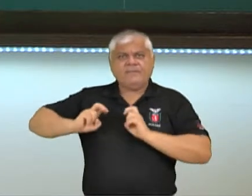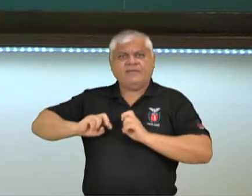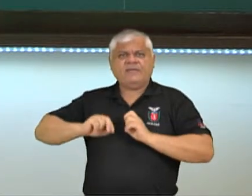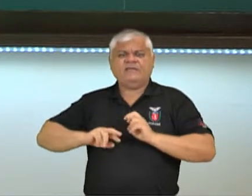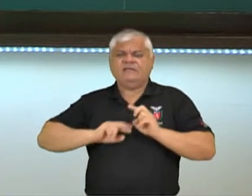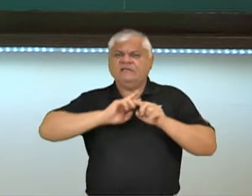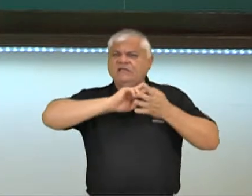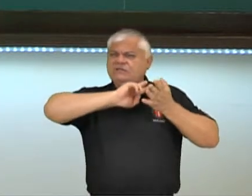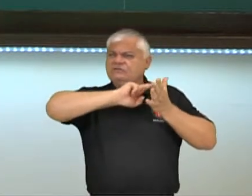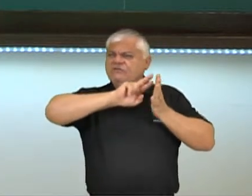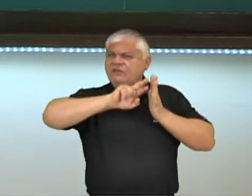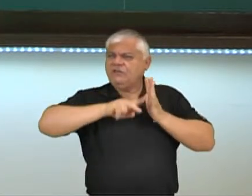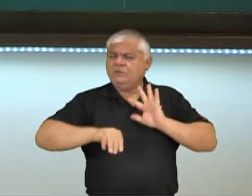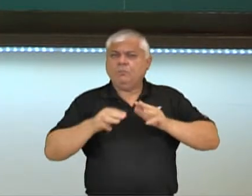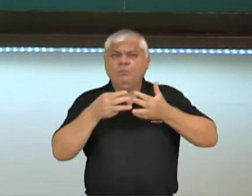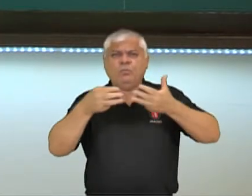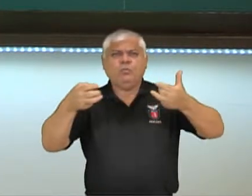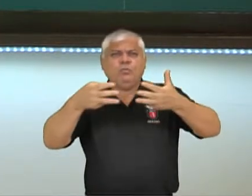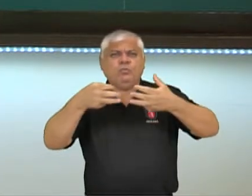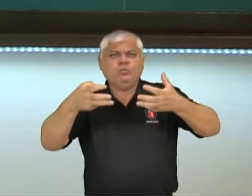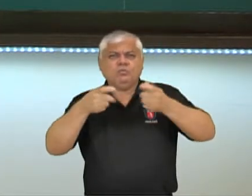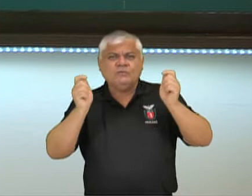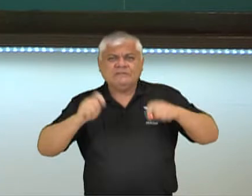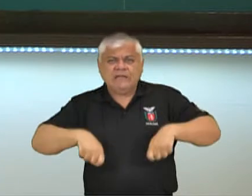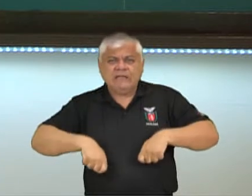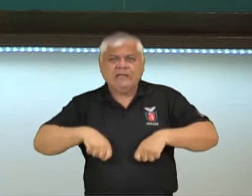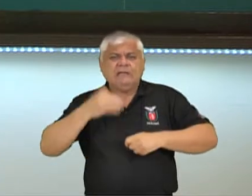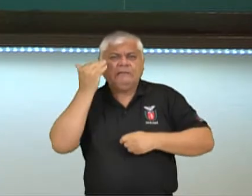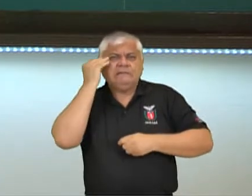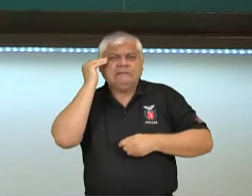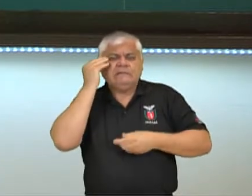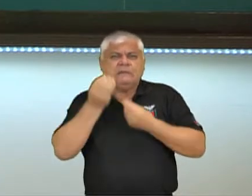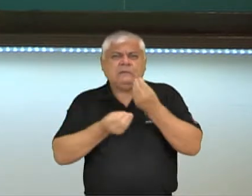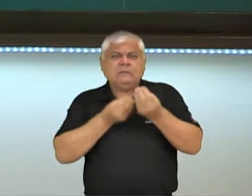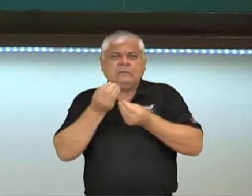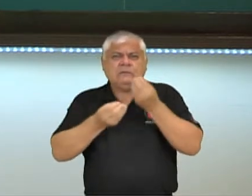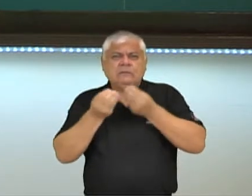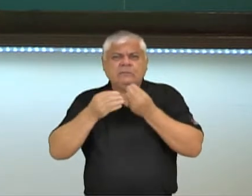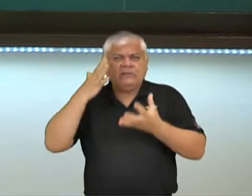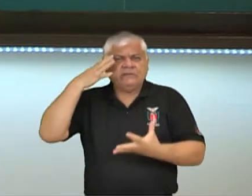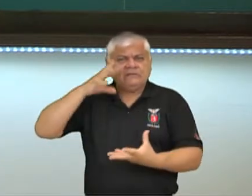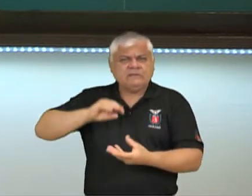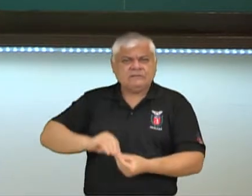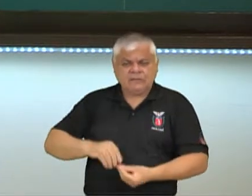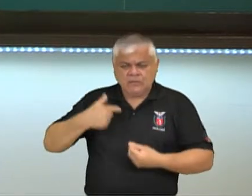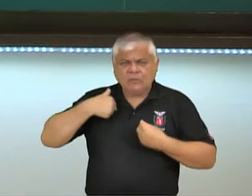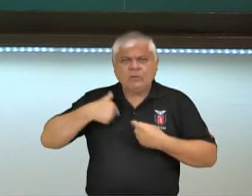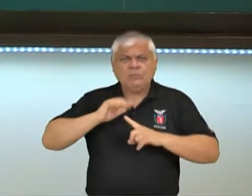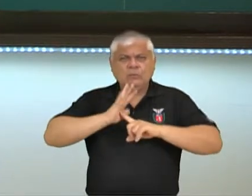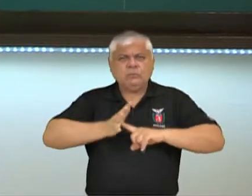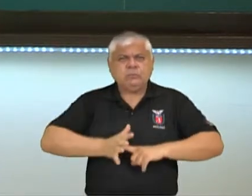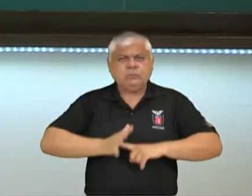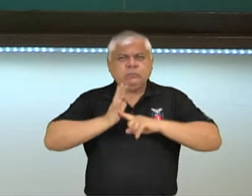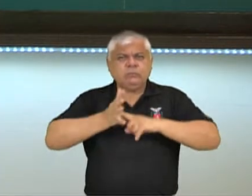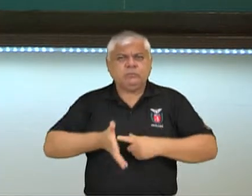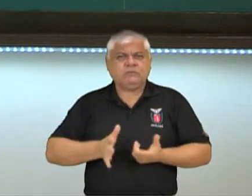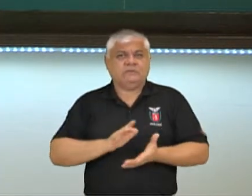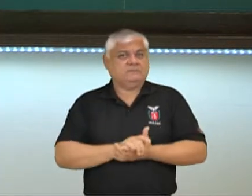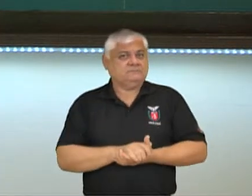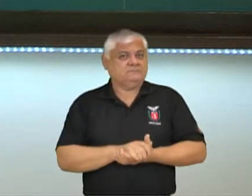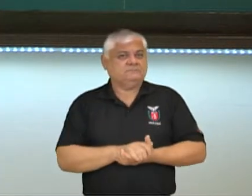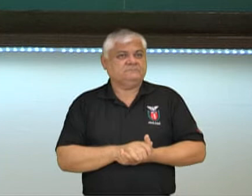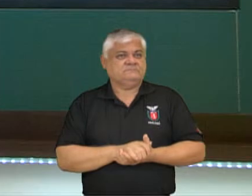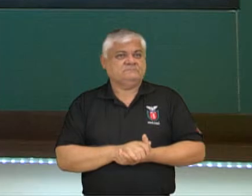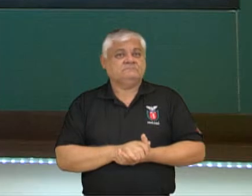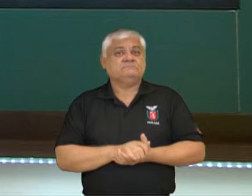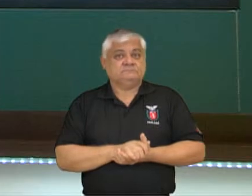formas, diversos músculos do corpo, eu consigo então perceber e entender melhor o funcionamento do meu corpo?